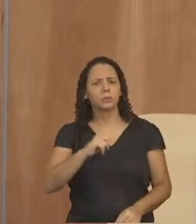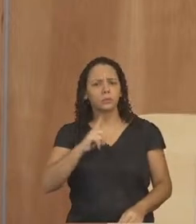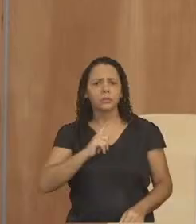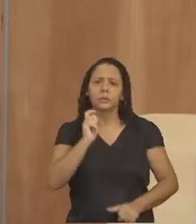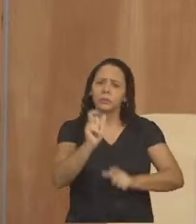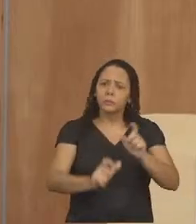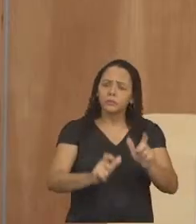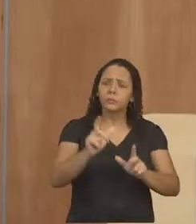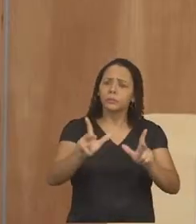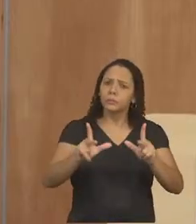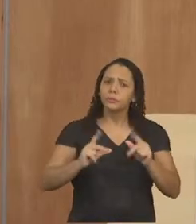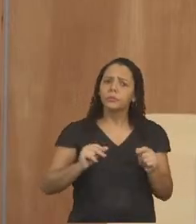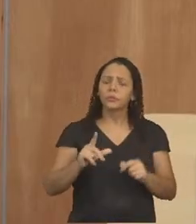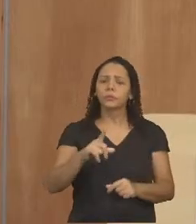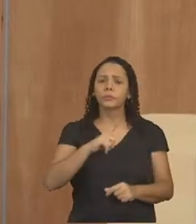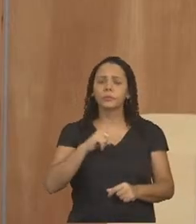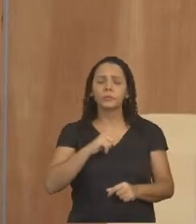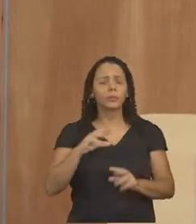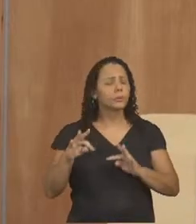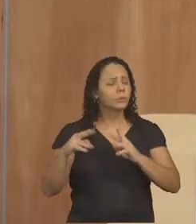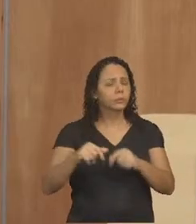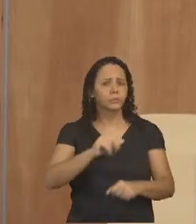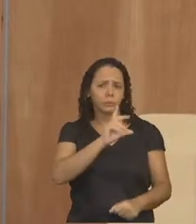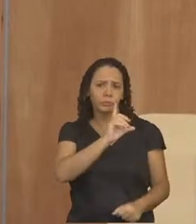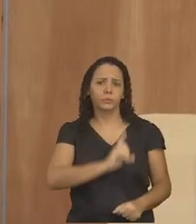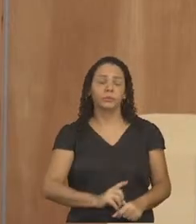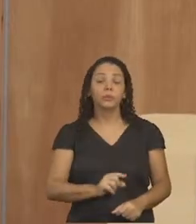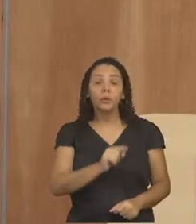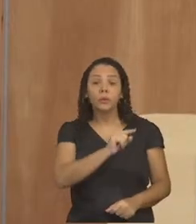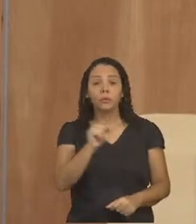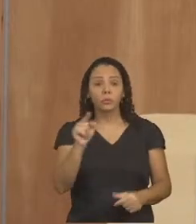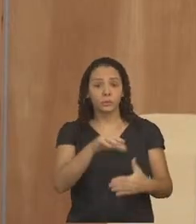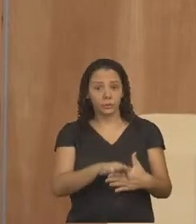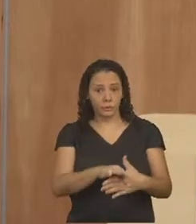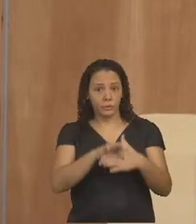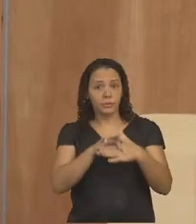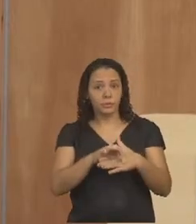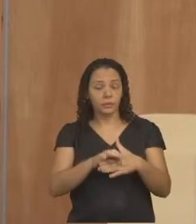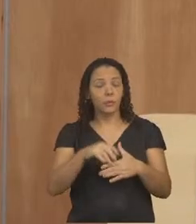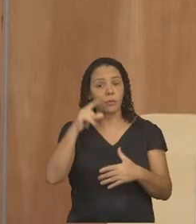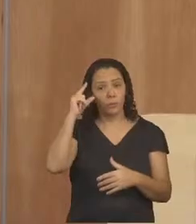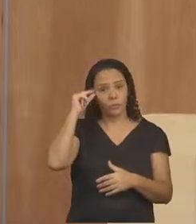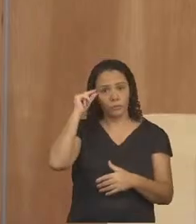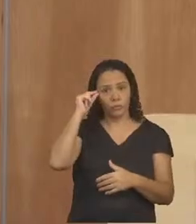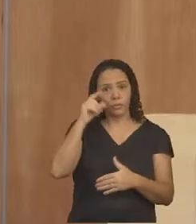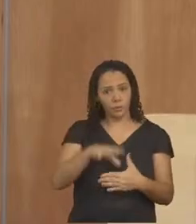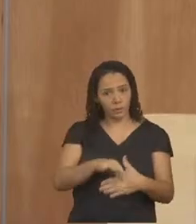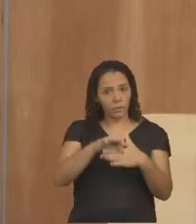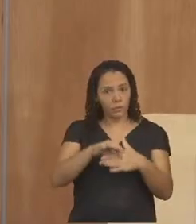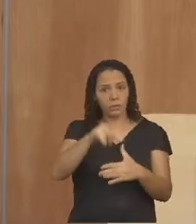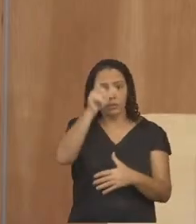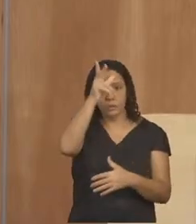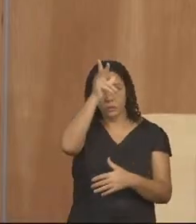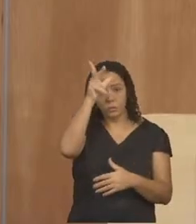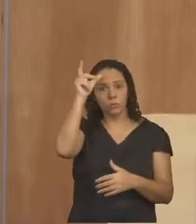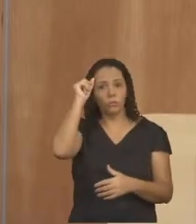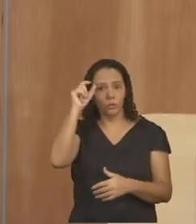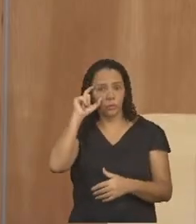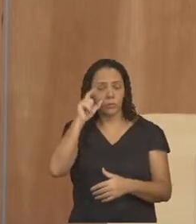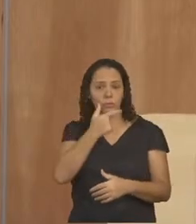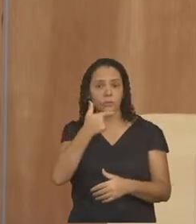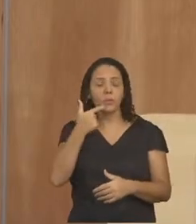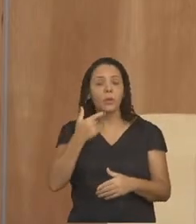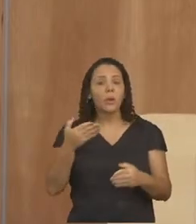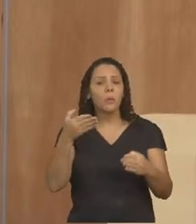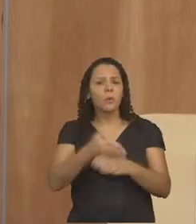que merecem ter todos os direitos. Você, como líder, Jean, do prefeito Celso, não é? Participou durante